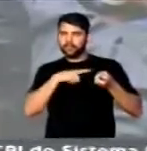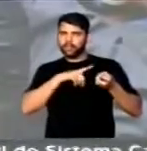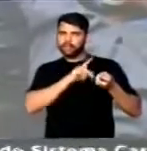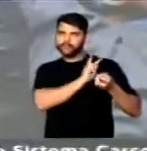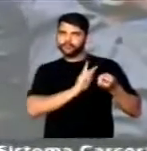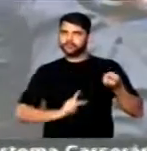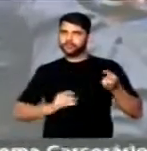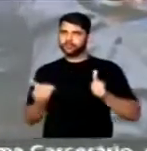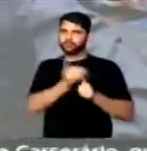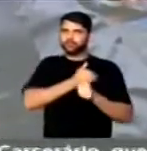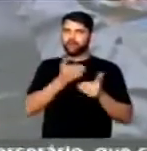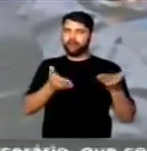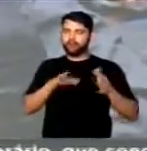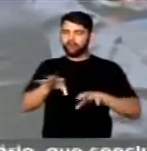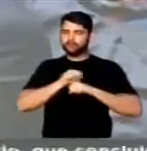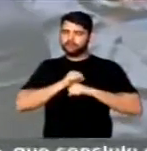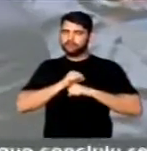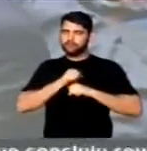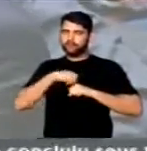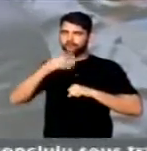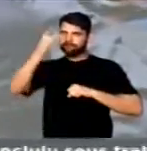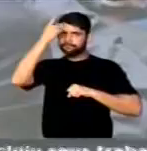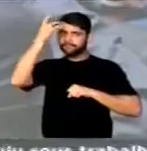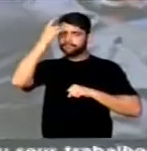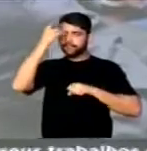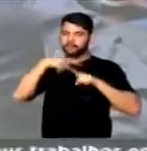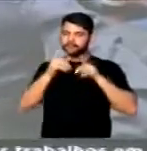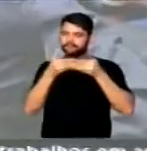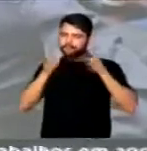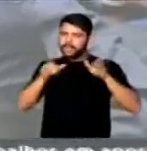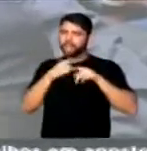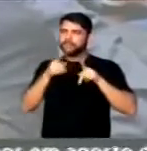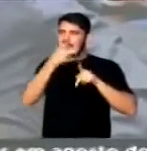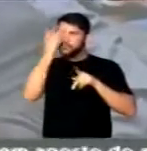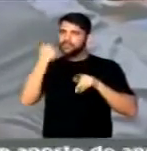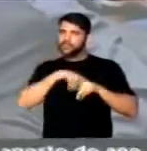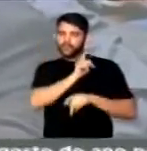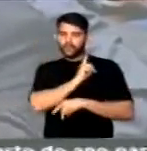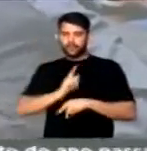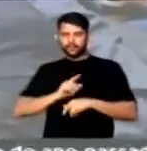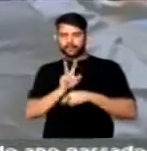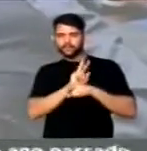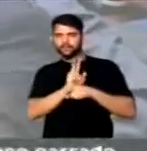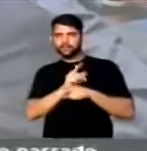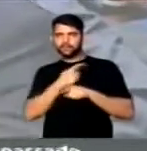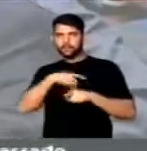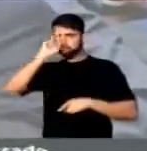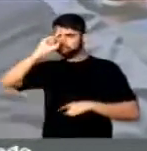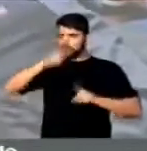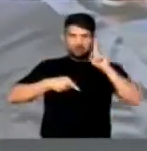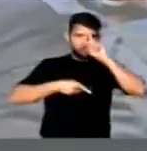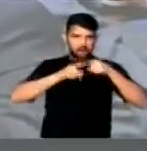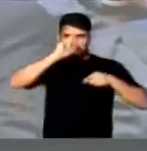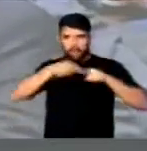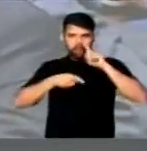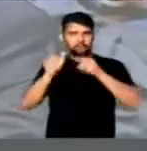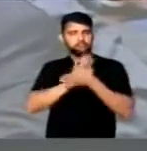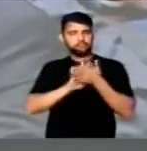neste presidente, que assume com a consciência de que alguém que governa não é um imperador